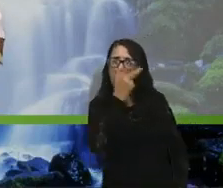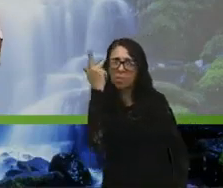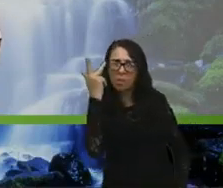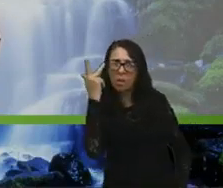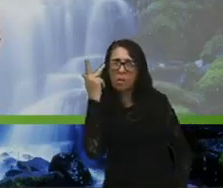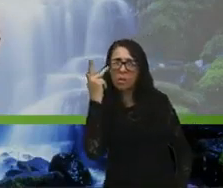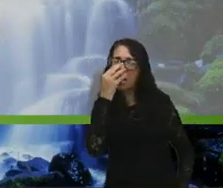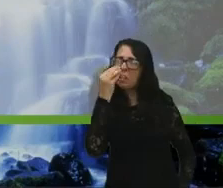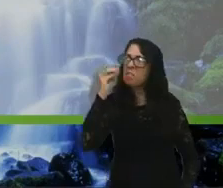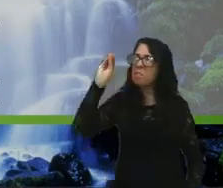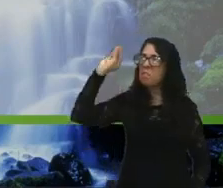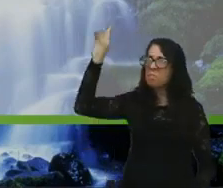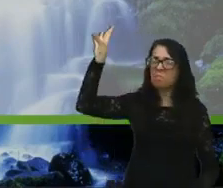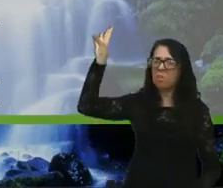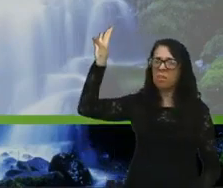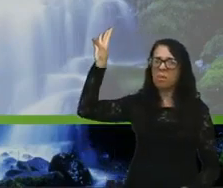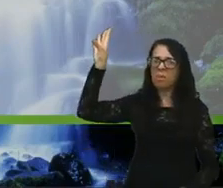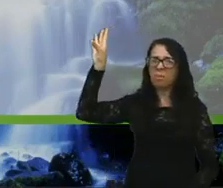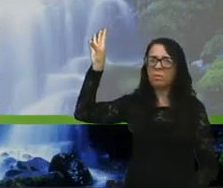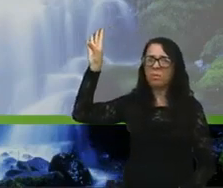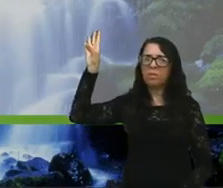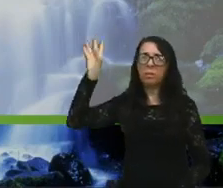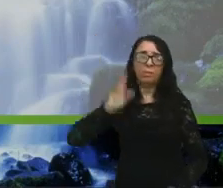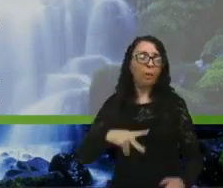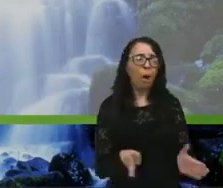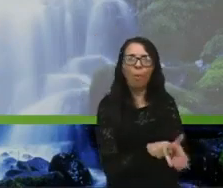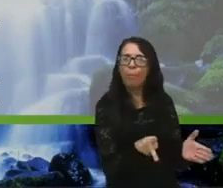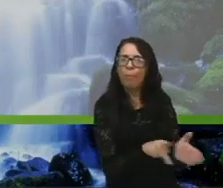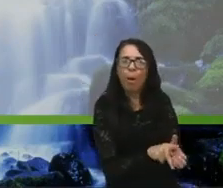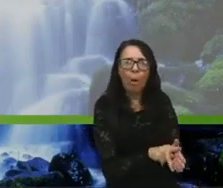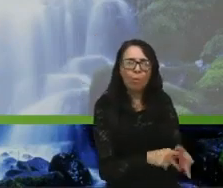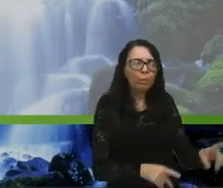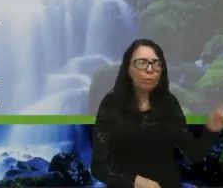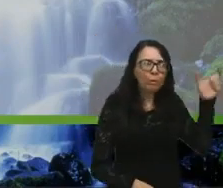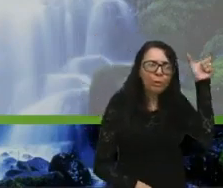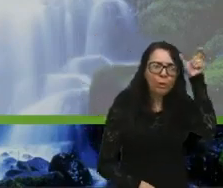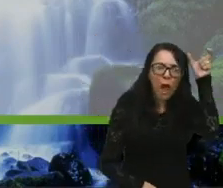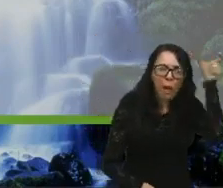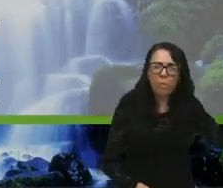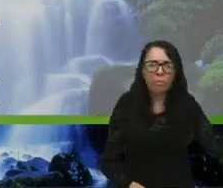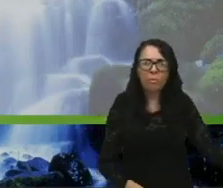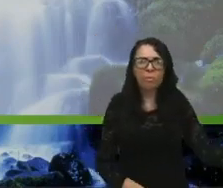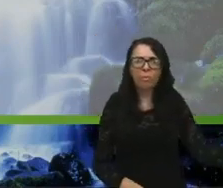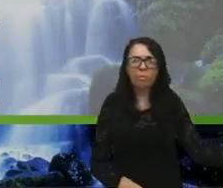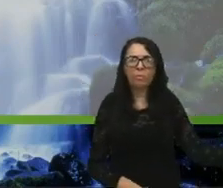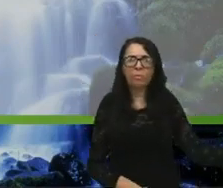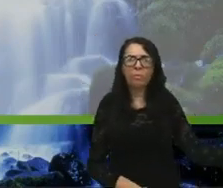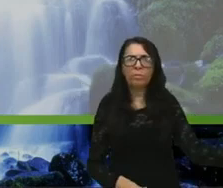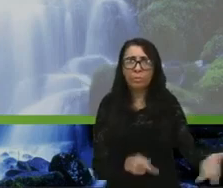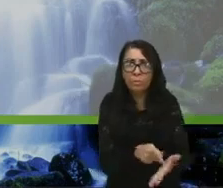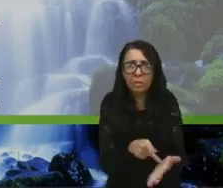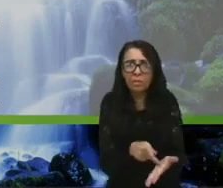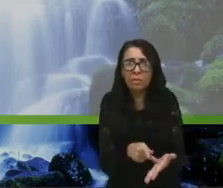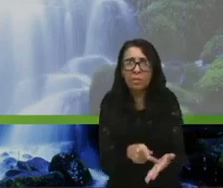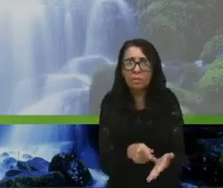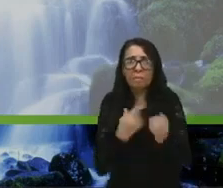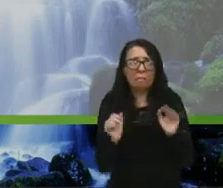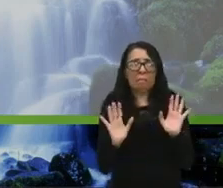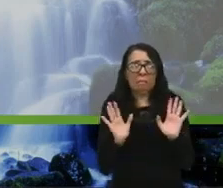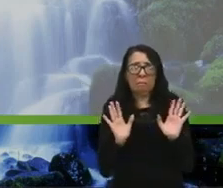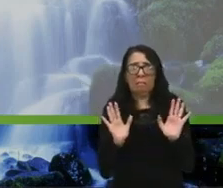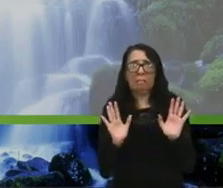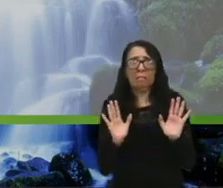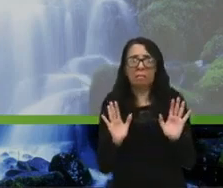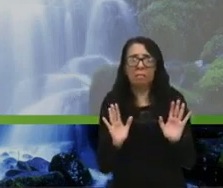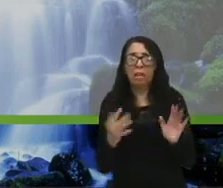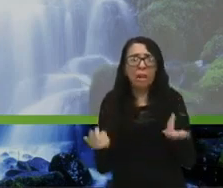Deus presente, ativo na sua vida, no seu viver, transformando o seu